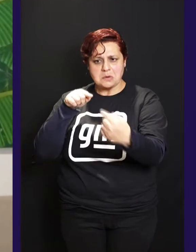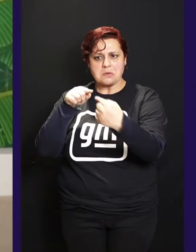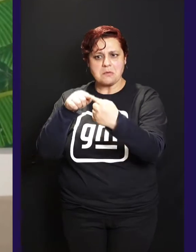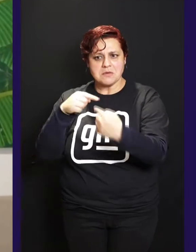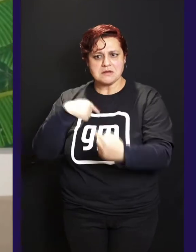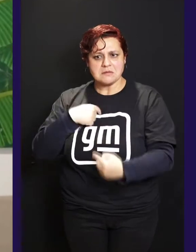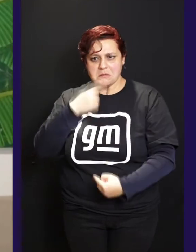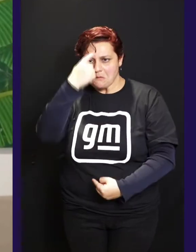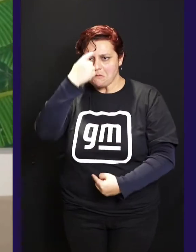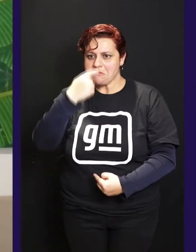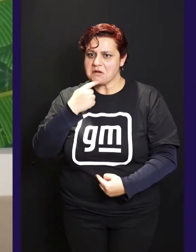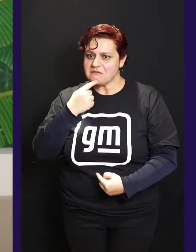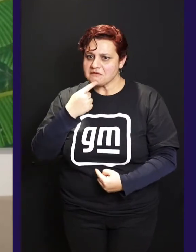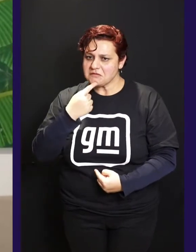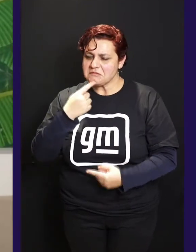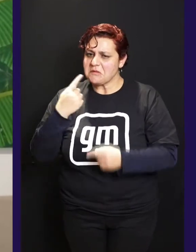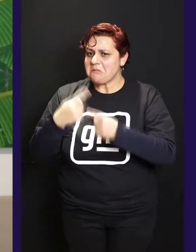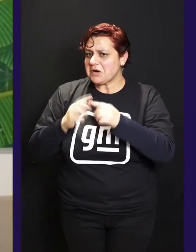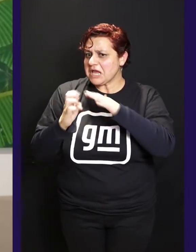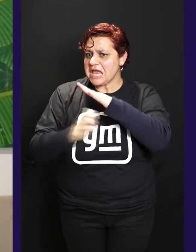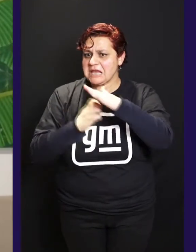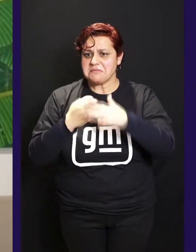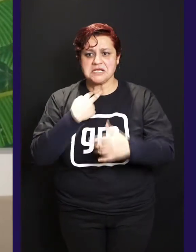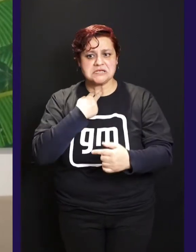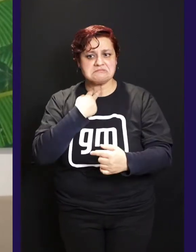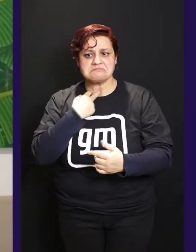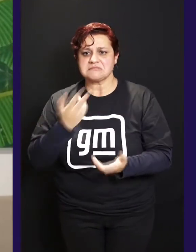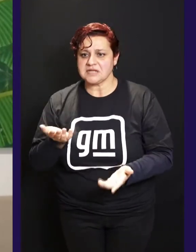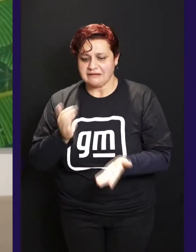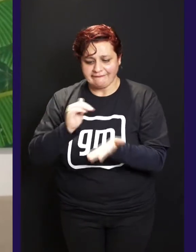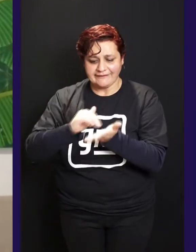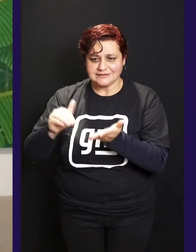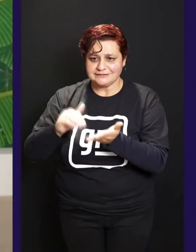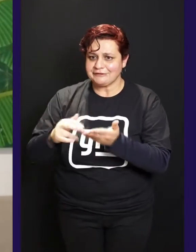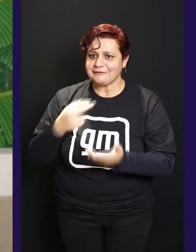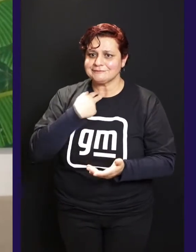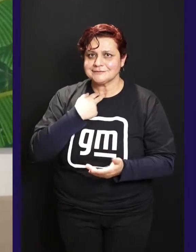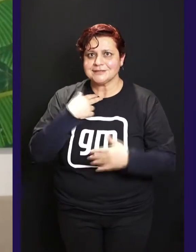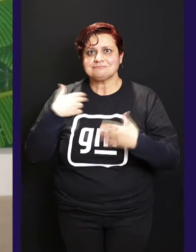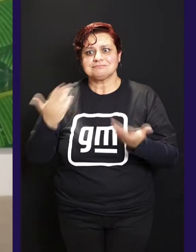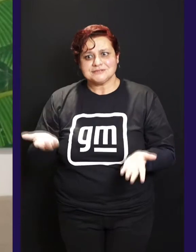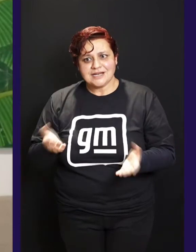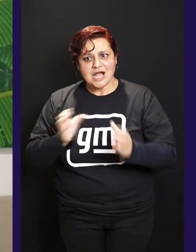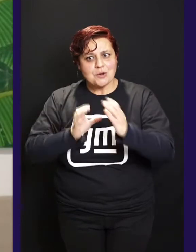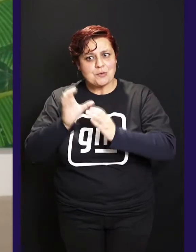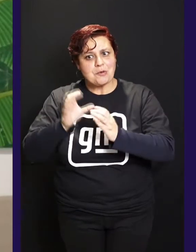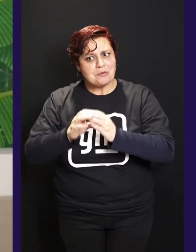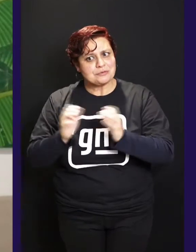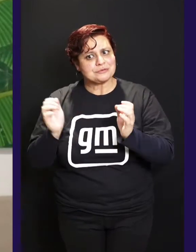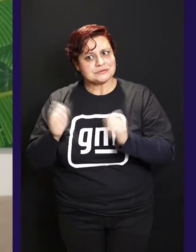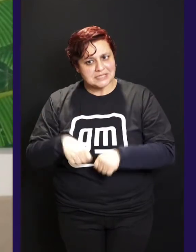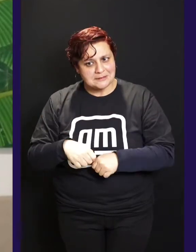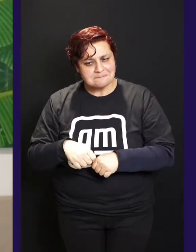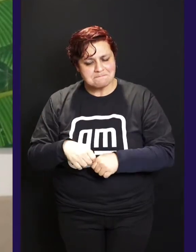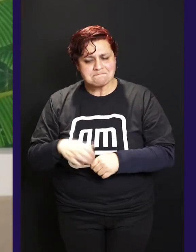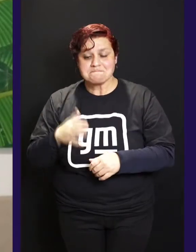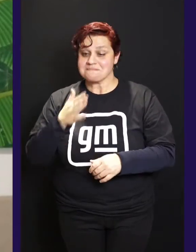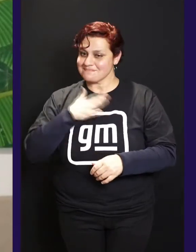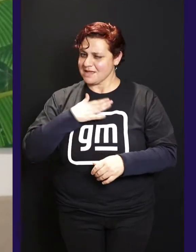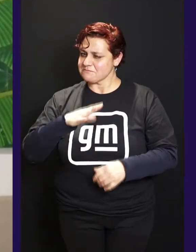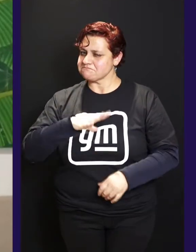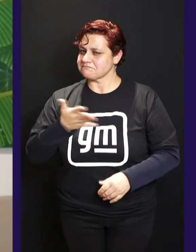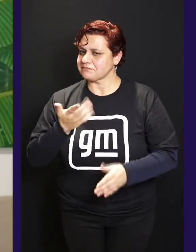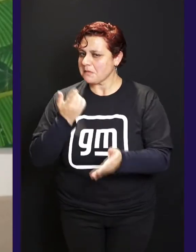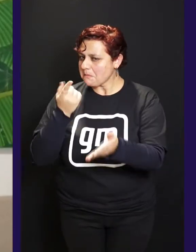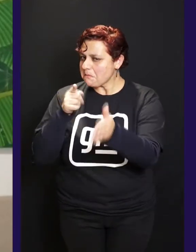iniciativa privada. E aí eu fui até o professor e perguntei a ele, falei, professor, você acha que uma pessoa